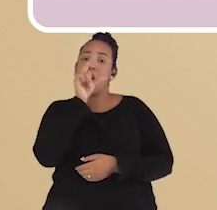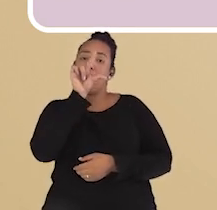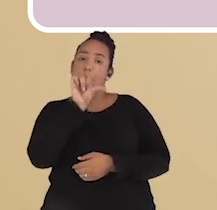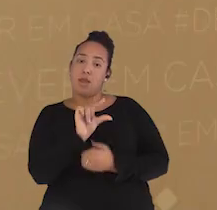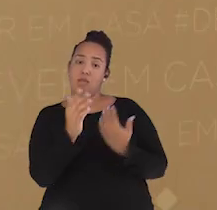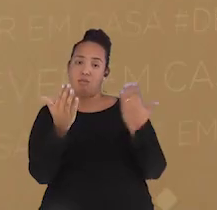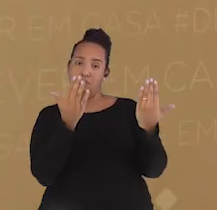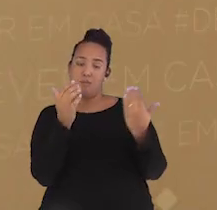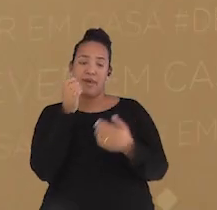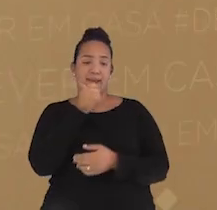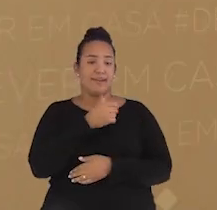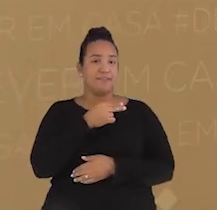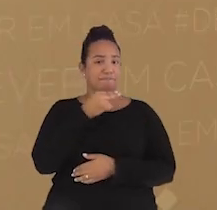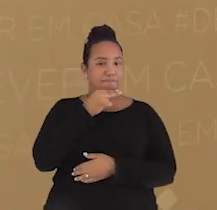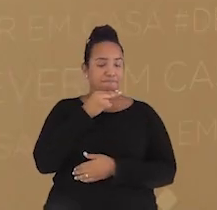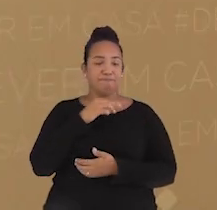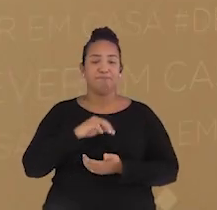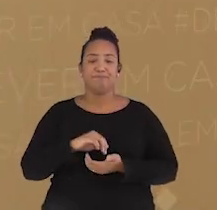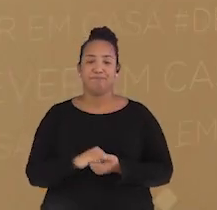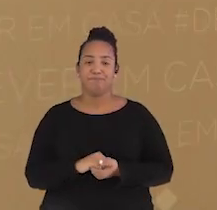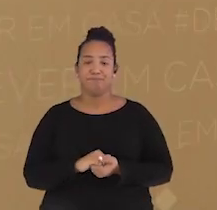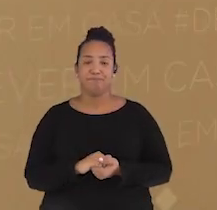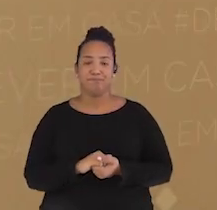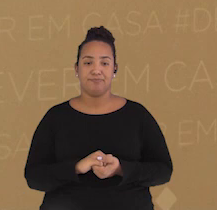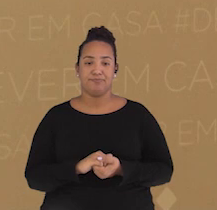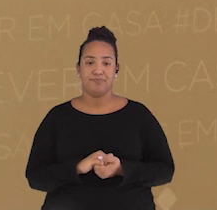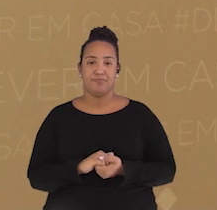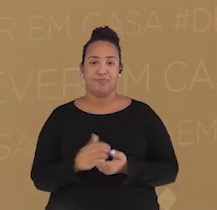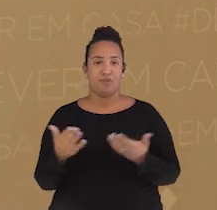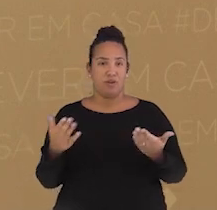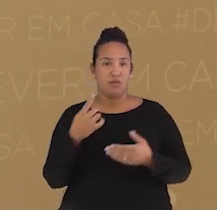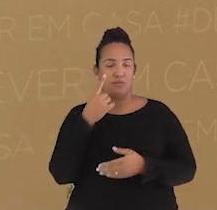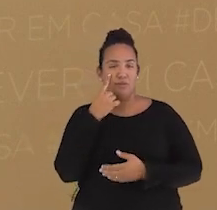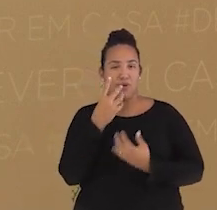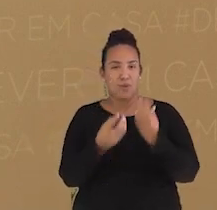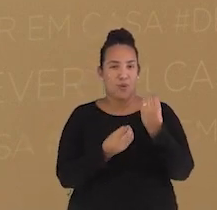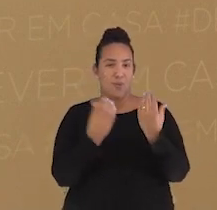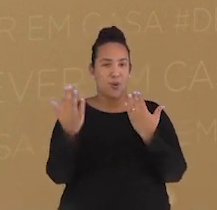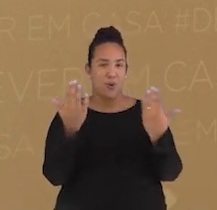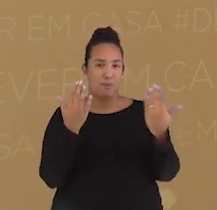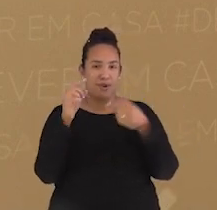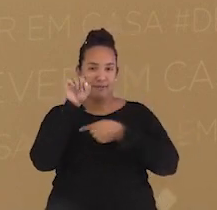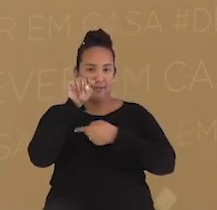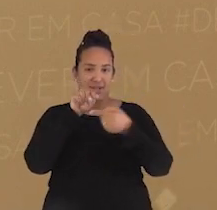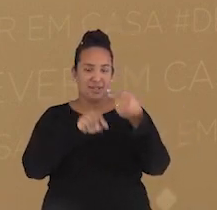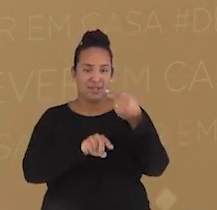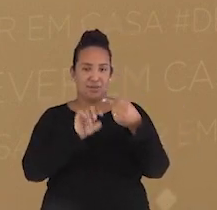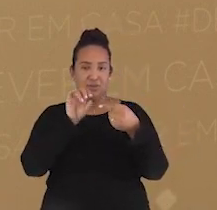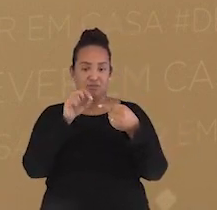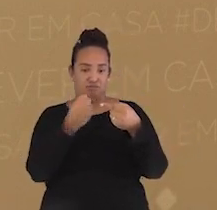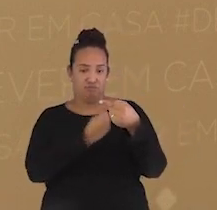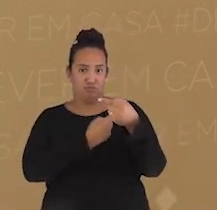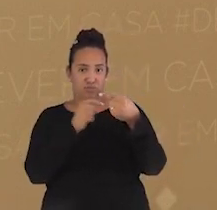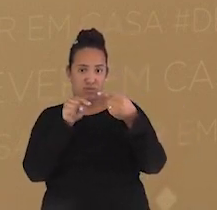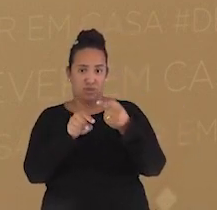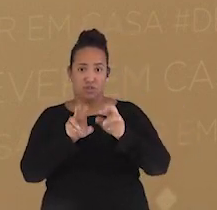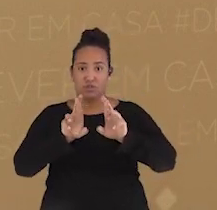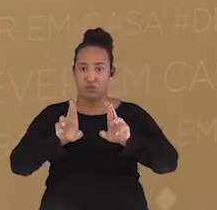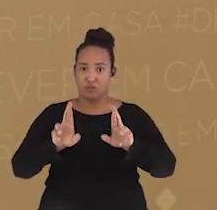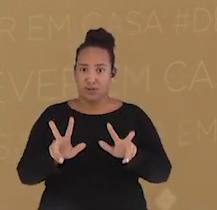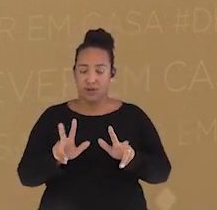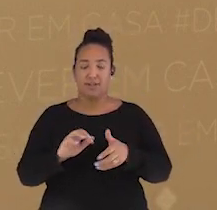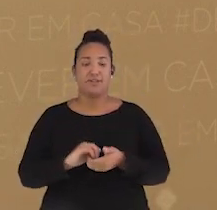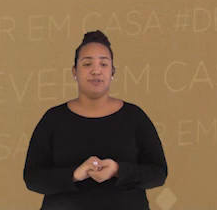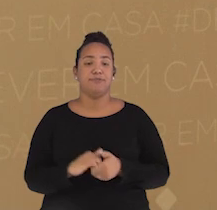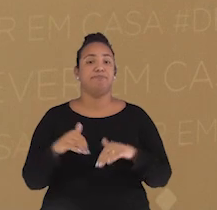Lara. Quer ver outra maneira rápida de comparar frações de denominadores diferentes? Esse método